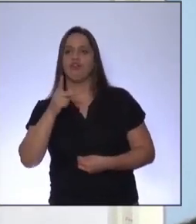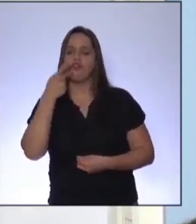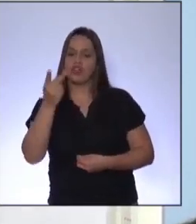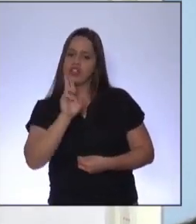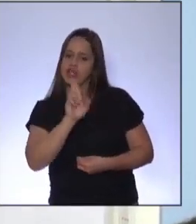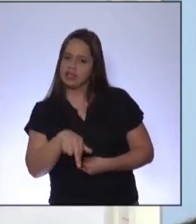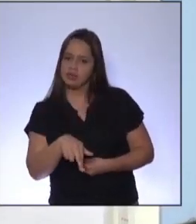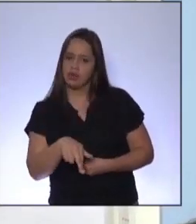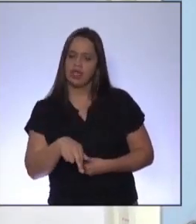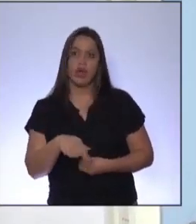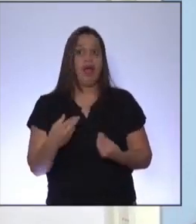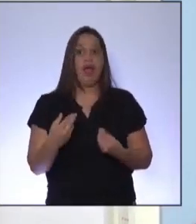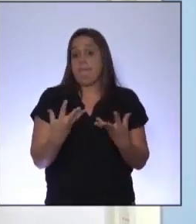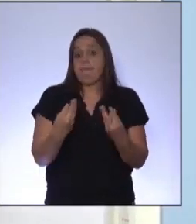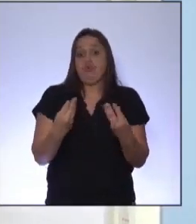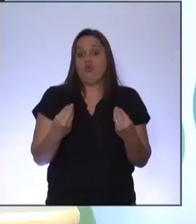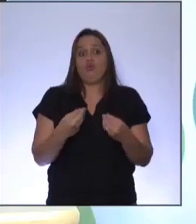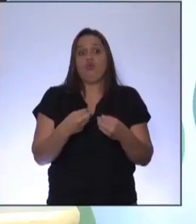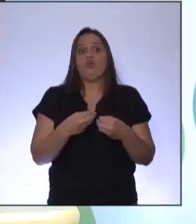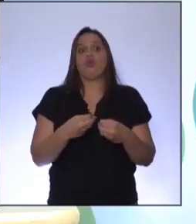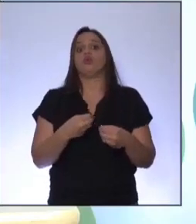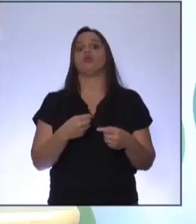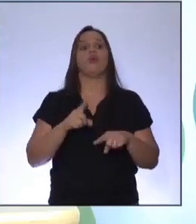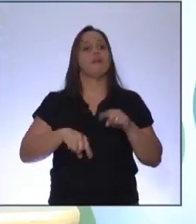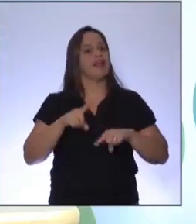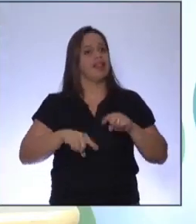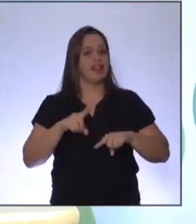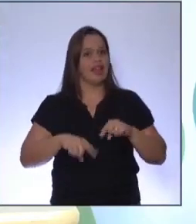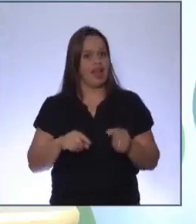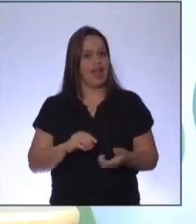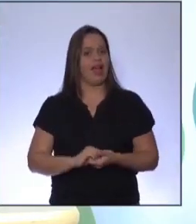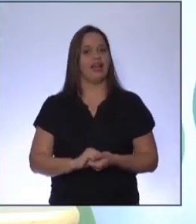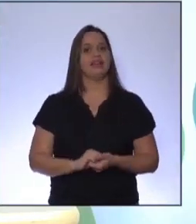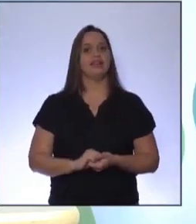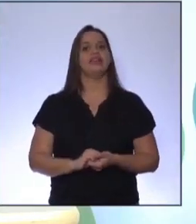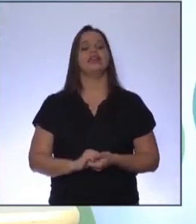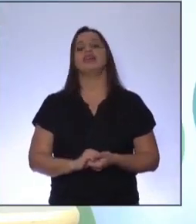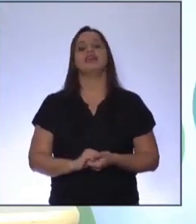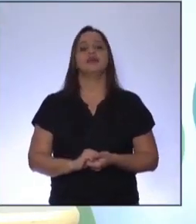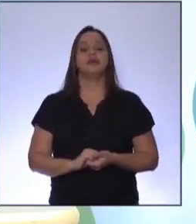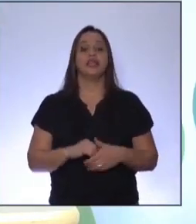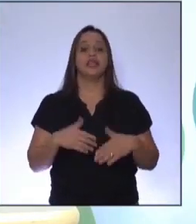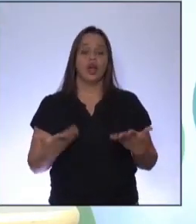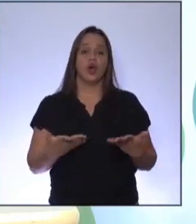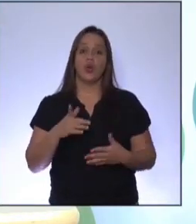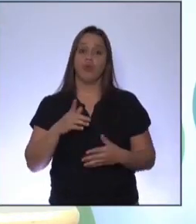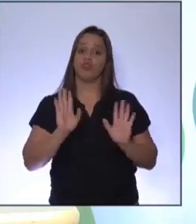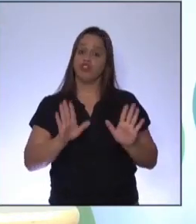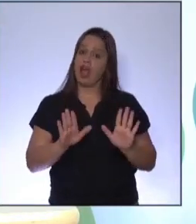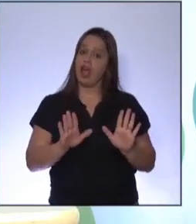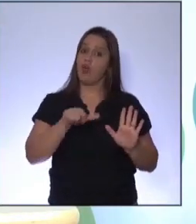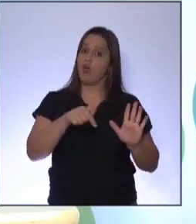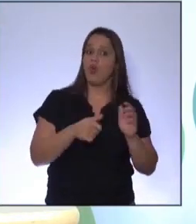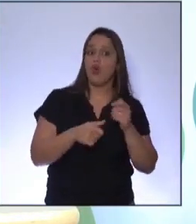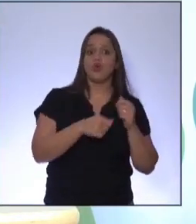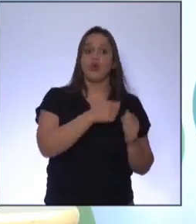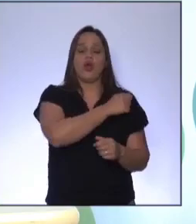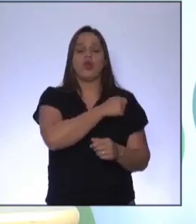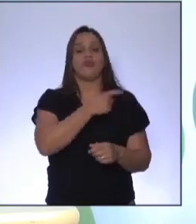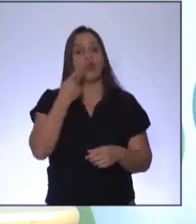alunos, estudantes que estão falando que é juntar duas substâncias. Já tem o Gustavo que está falando que é muitos